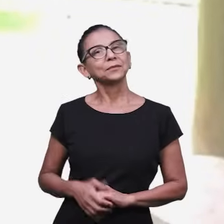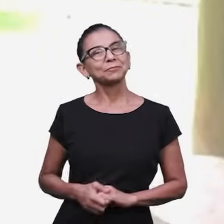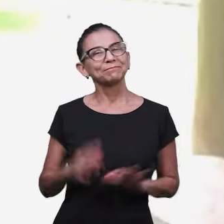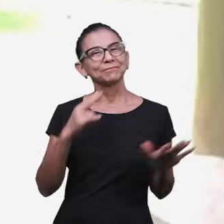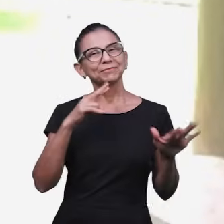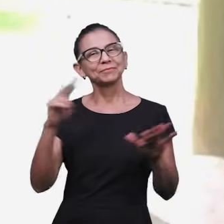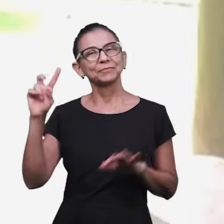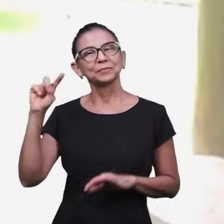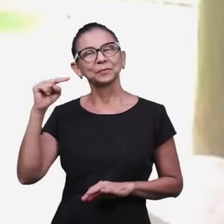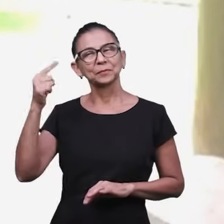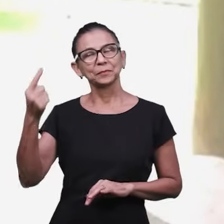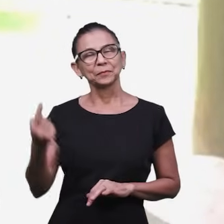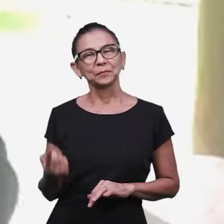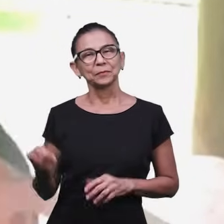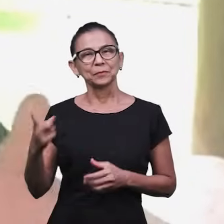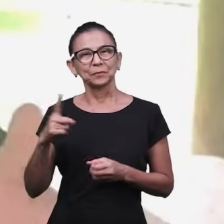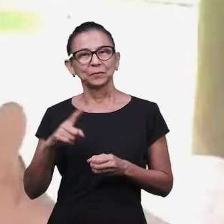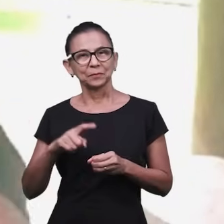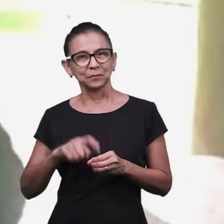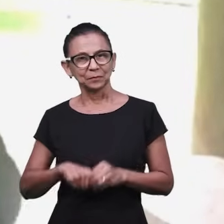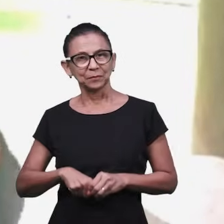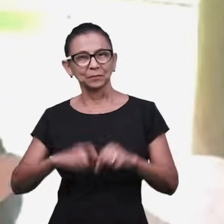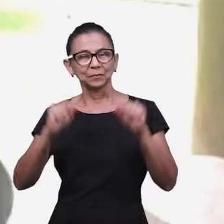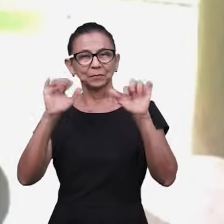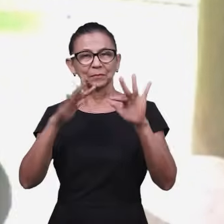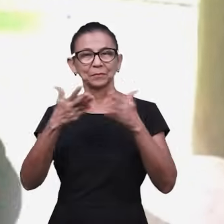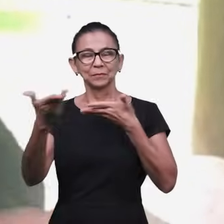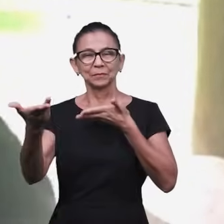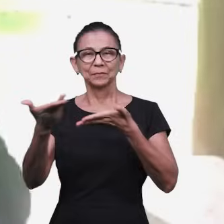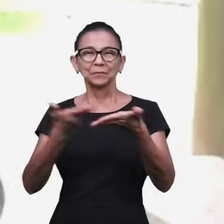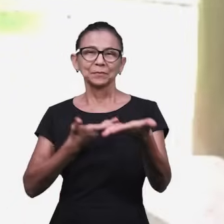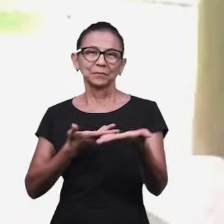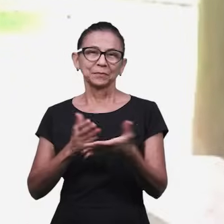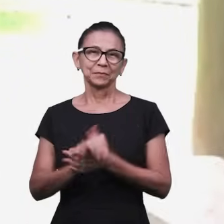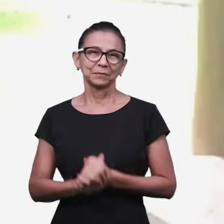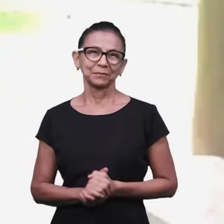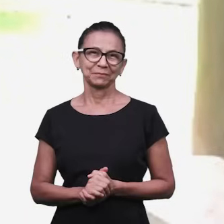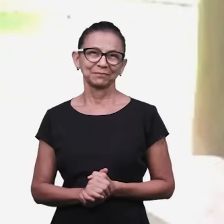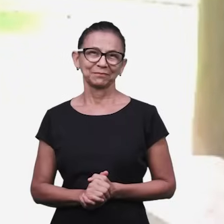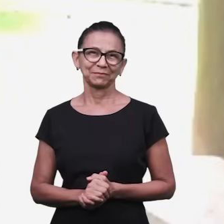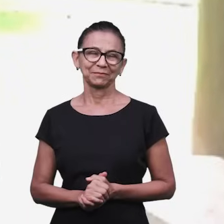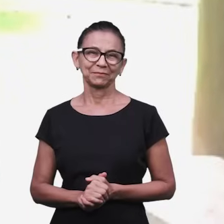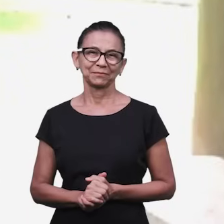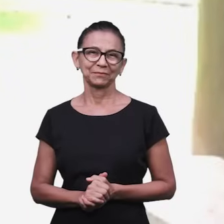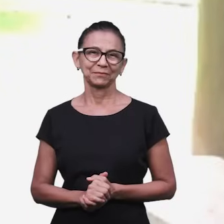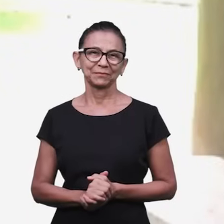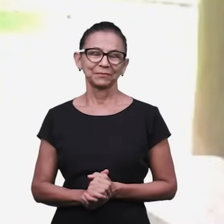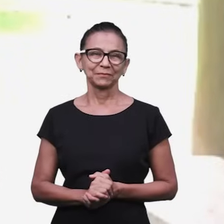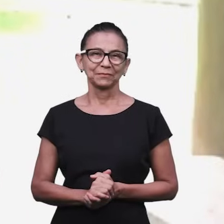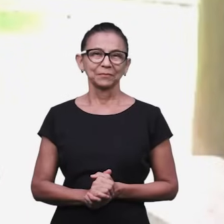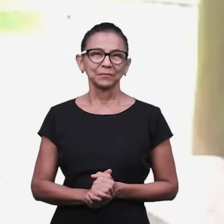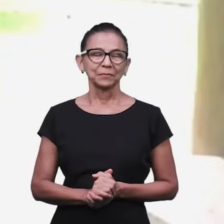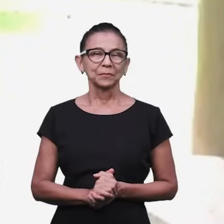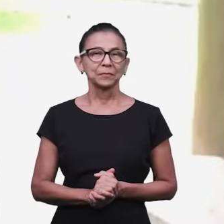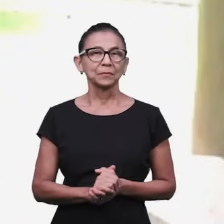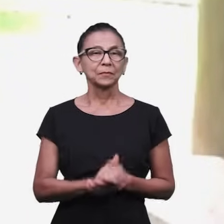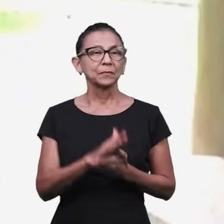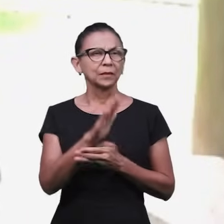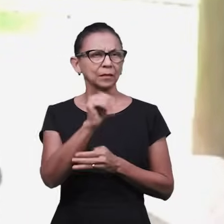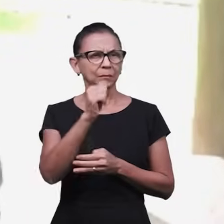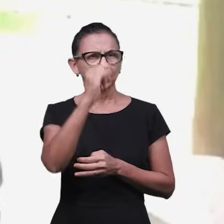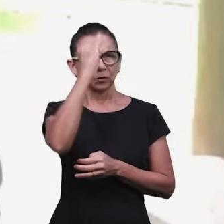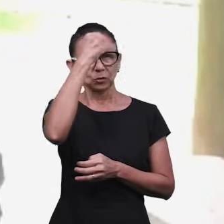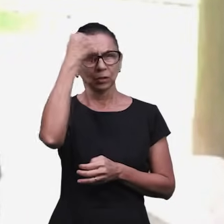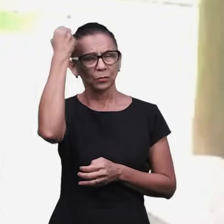irmãos na semana que vem, para compartilharmos mais bênçãos aqui na nossa área de Resende. Irmão Jorge Pessoa e